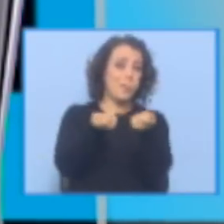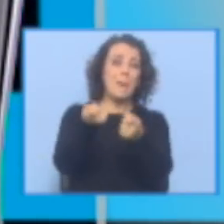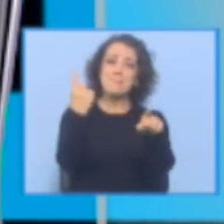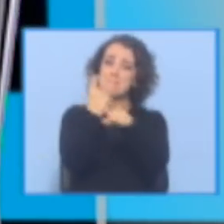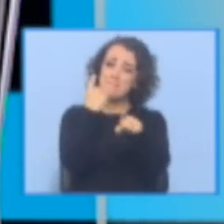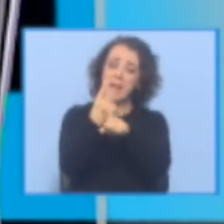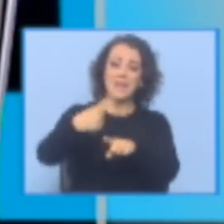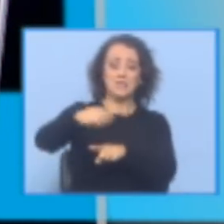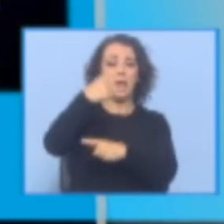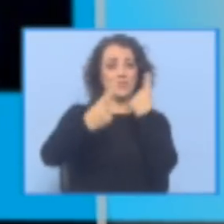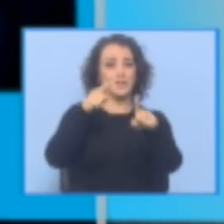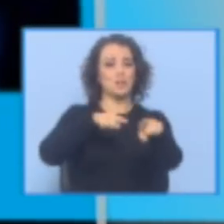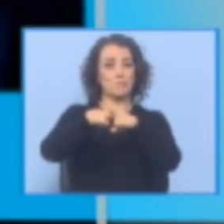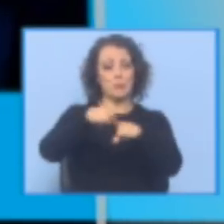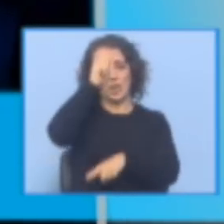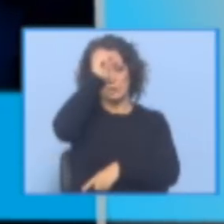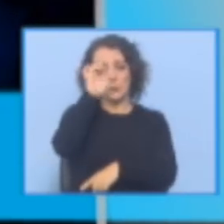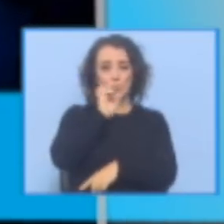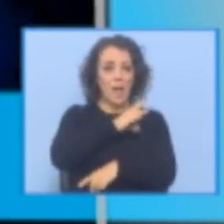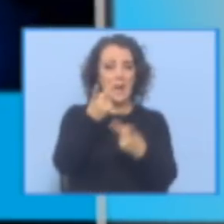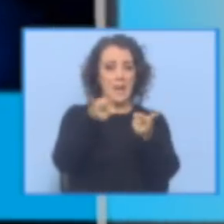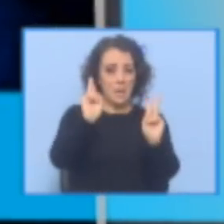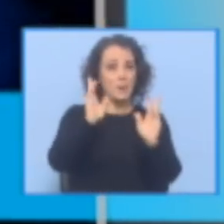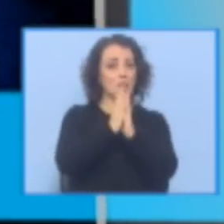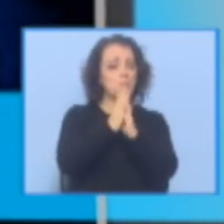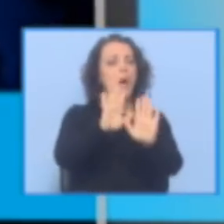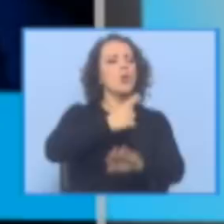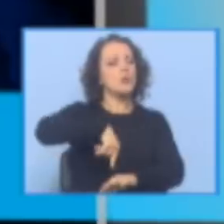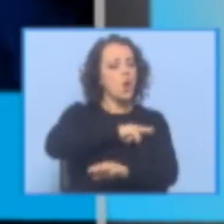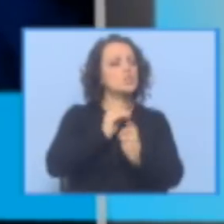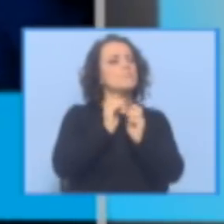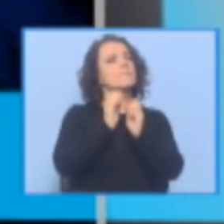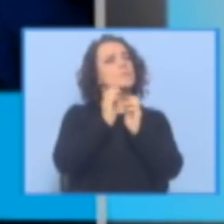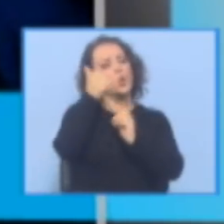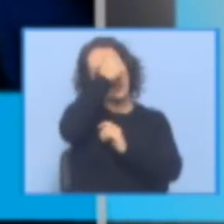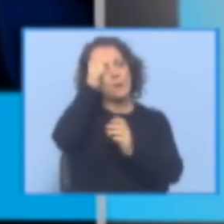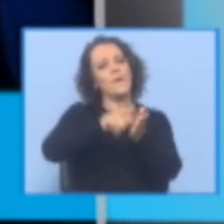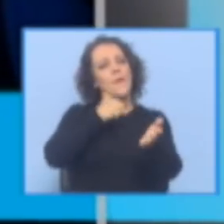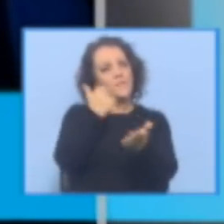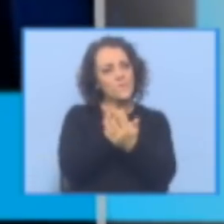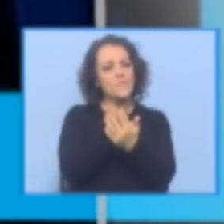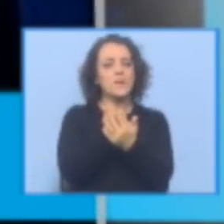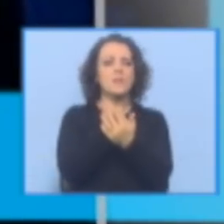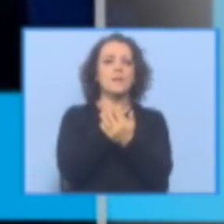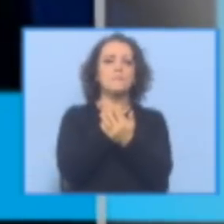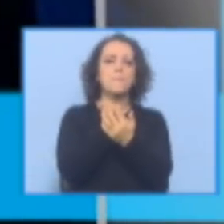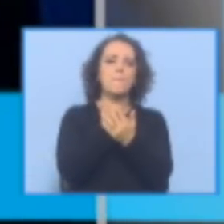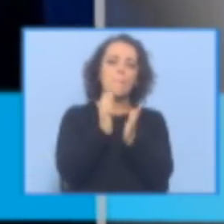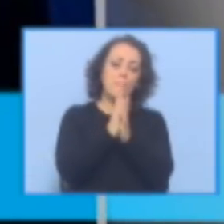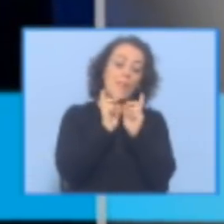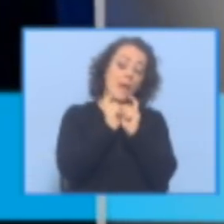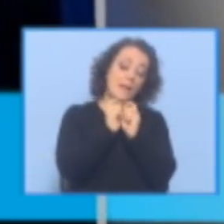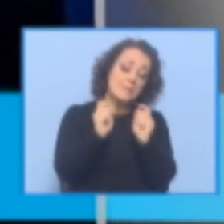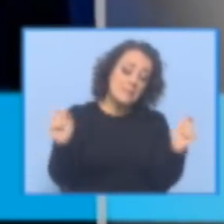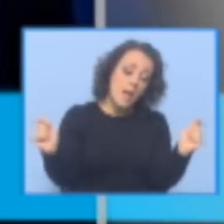políticos não respeitam a liberdade religiosa, mas rezamos todos os domingos para que, no fundo,